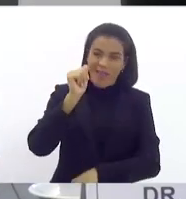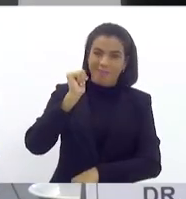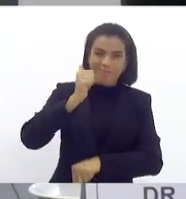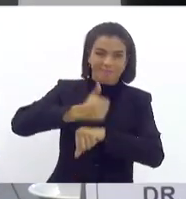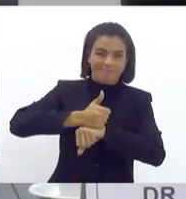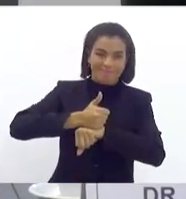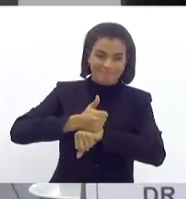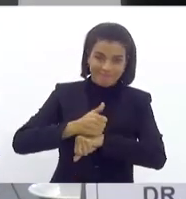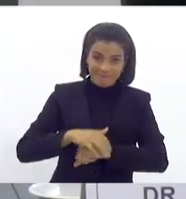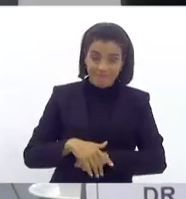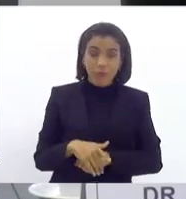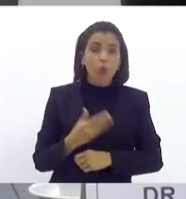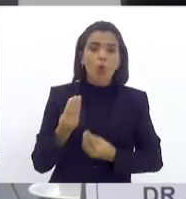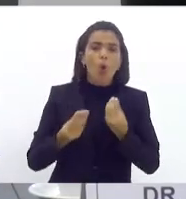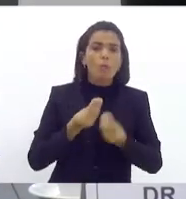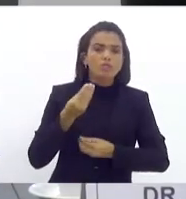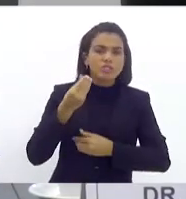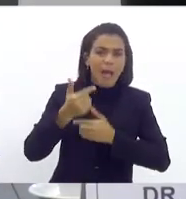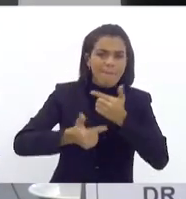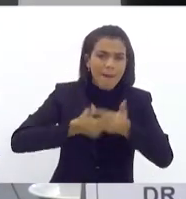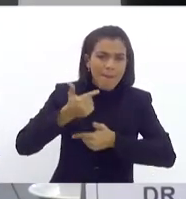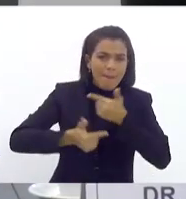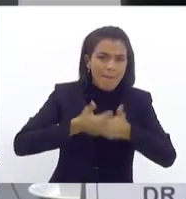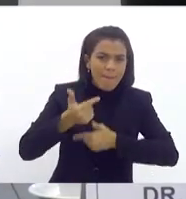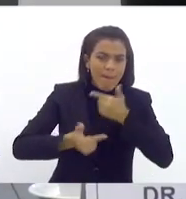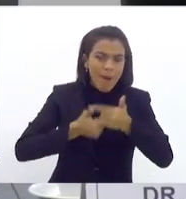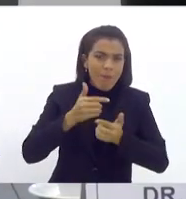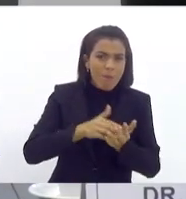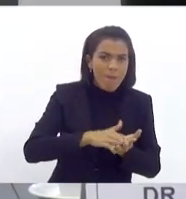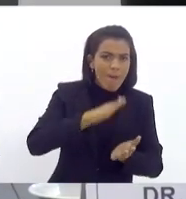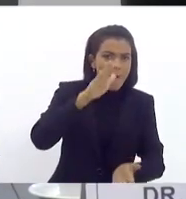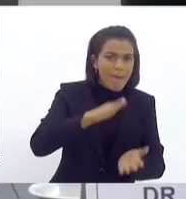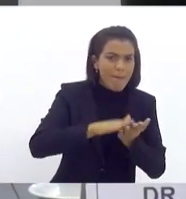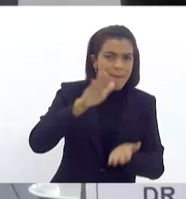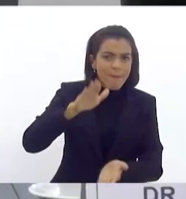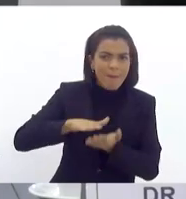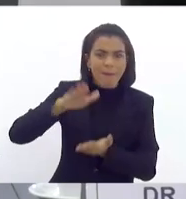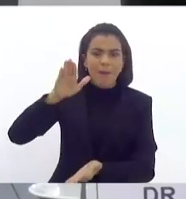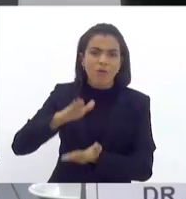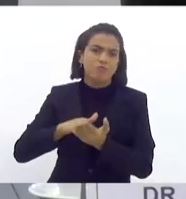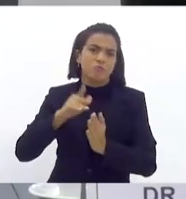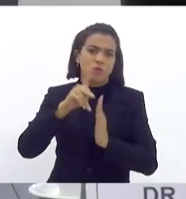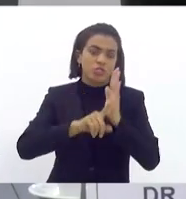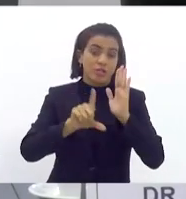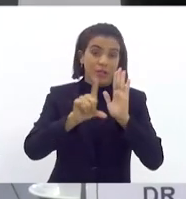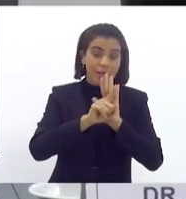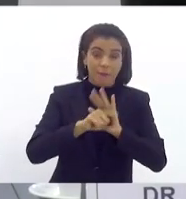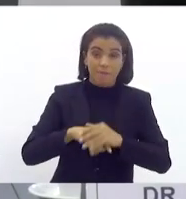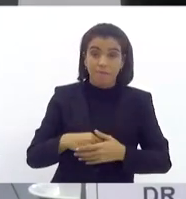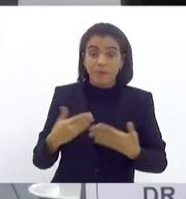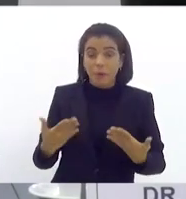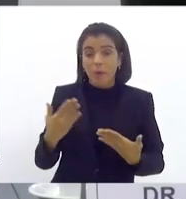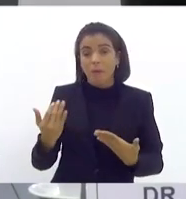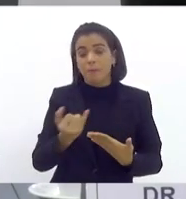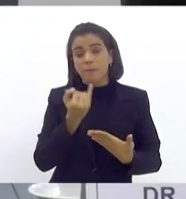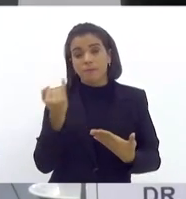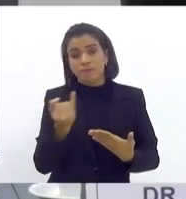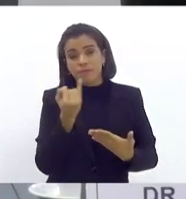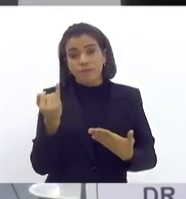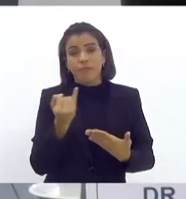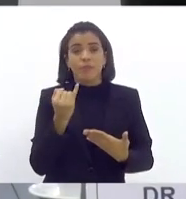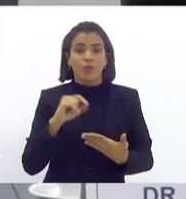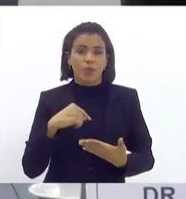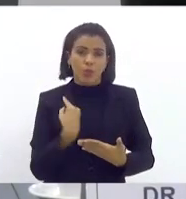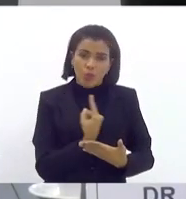o nível de produtividade que a gente está alcançando graças ao esforço e trabalho de Vossa Excelência. Então, é importante para que